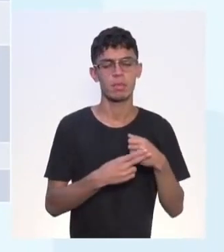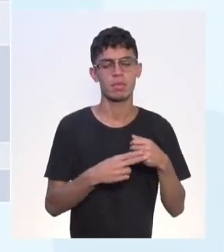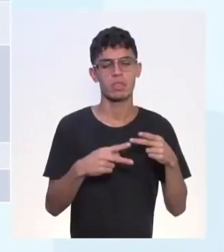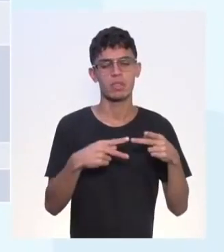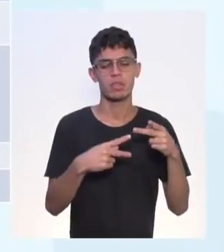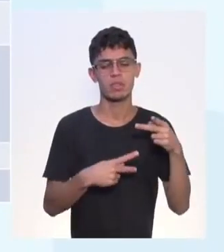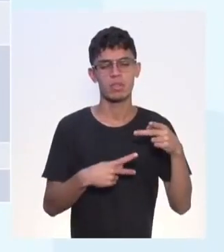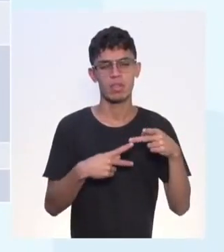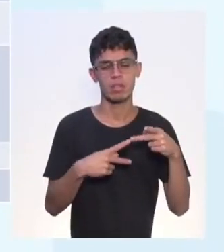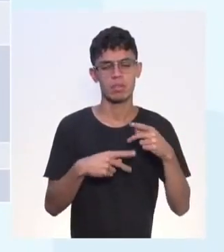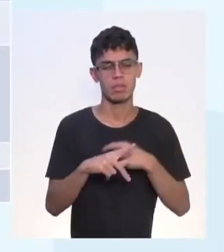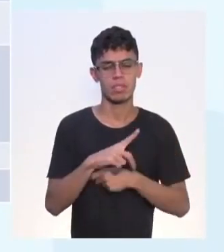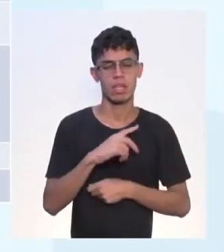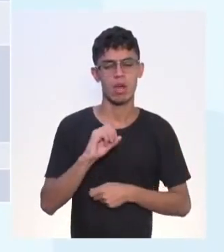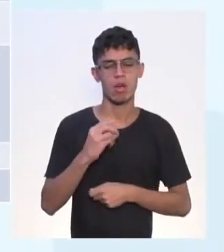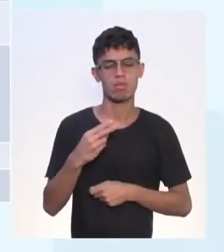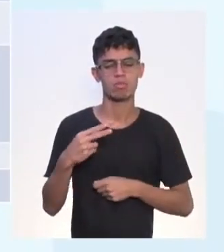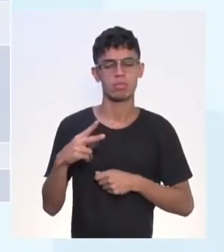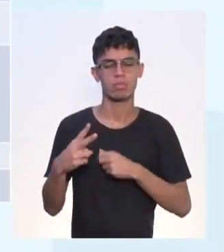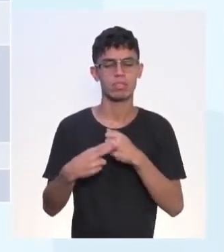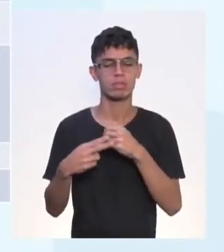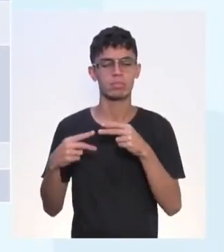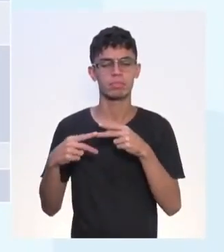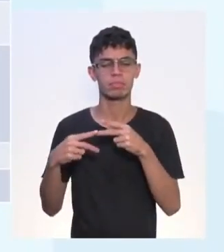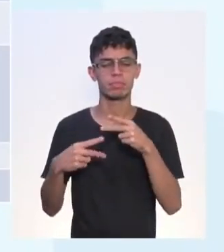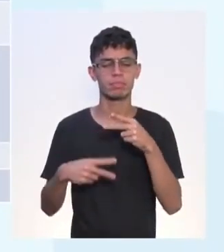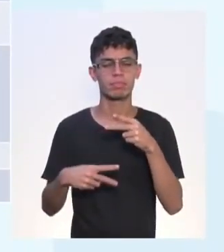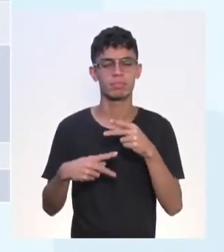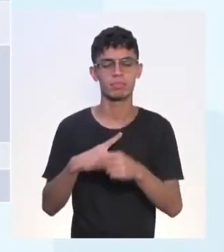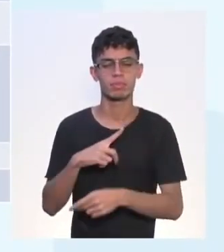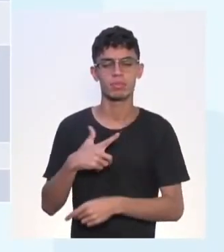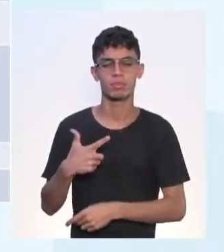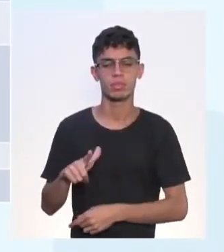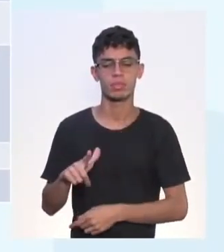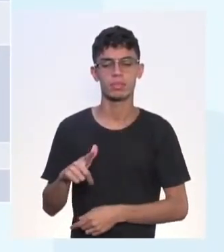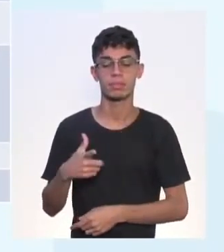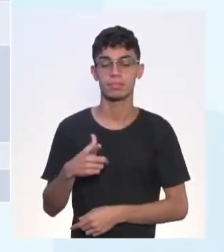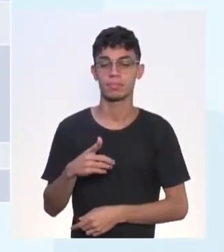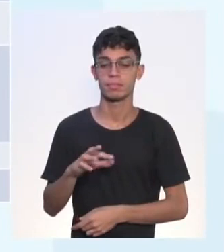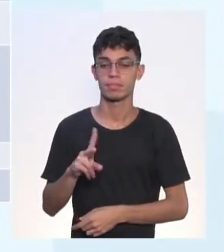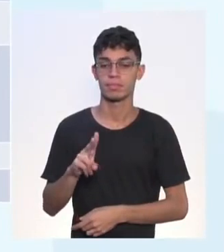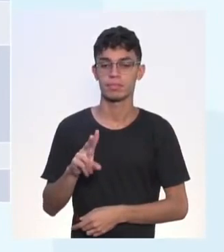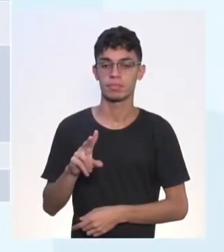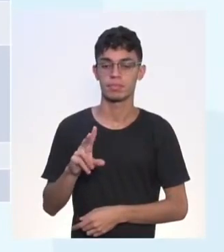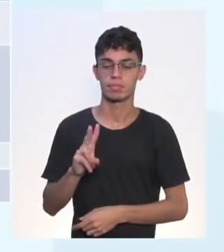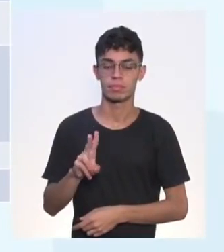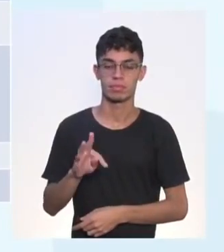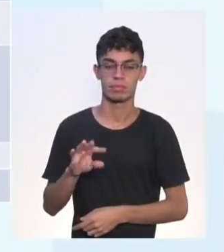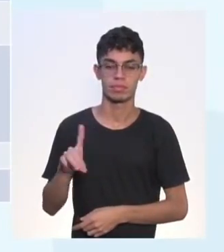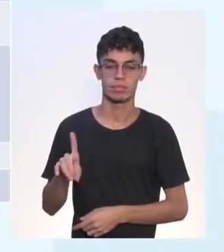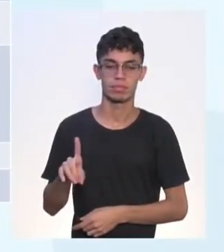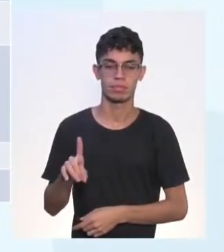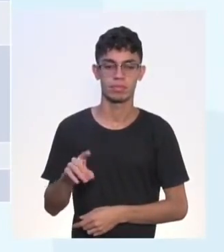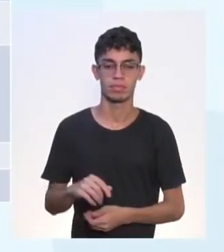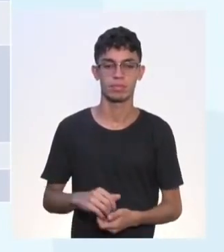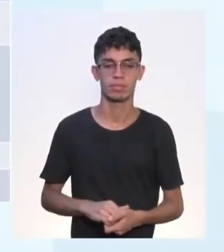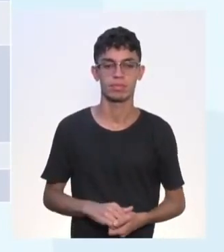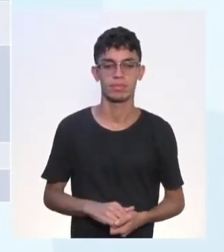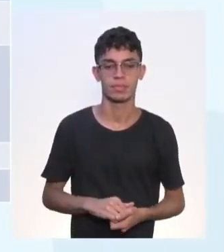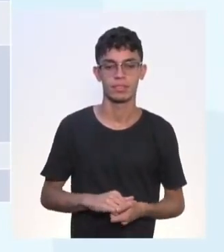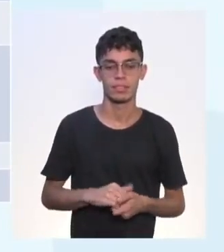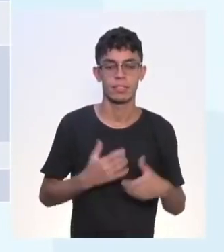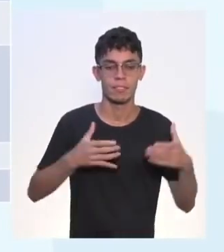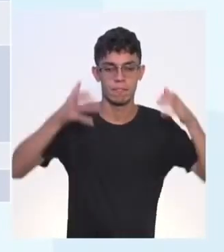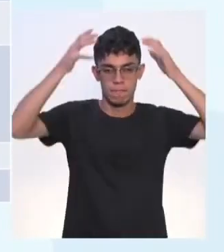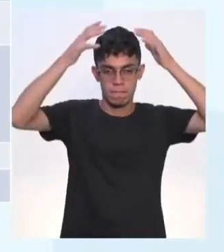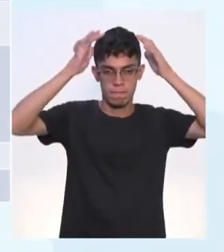Colocaram como VTD. VTD, Aluna Marta, direto, VTD. muito bem. Os negros chapéus de sol dos homens e as pintalgadas